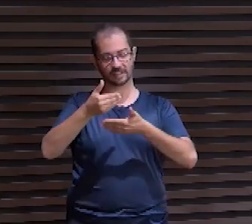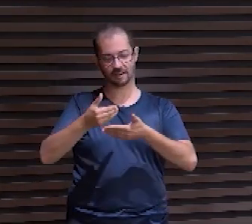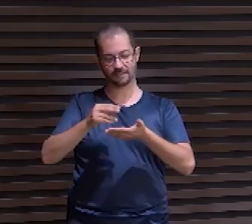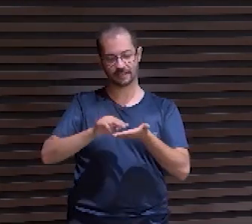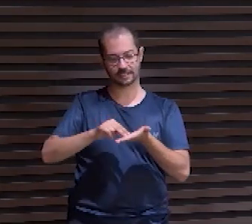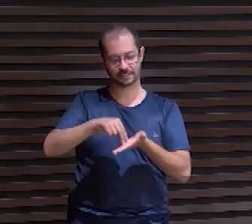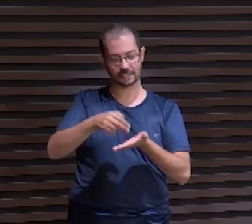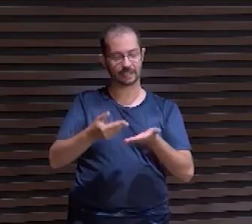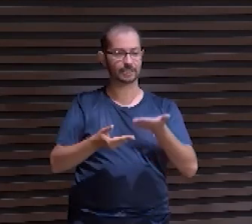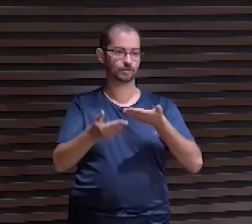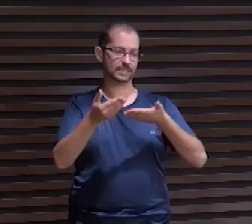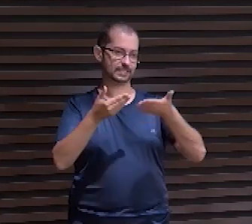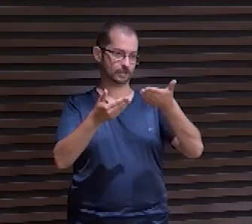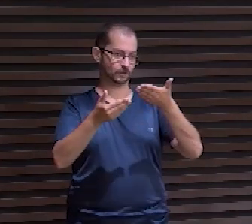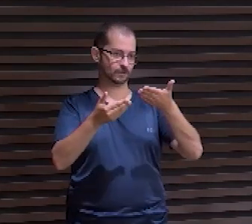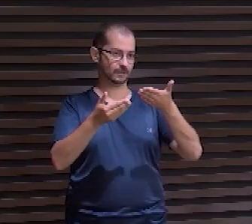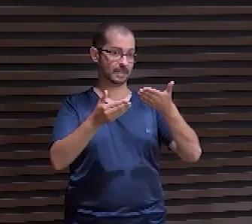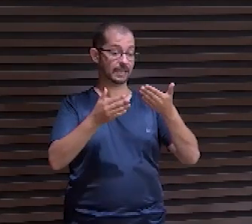Este é o meu filho.